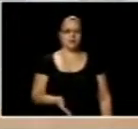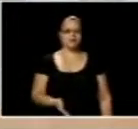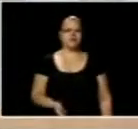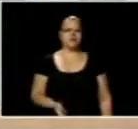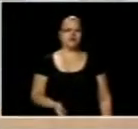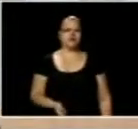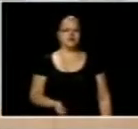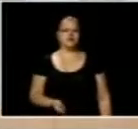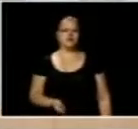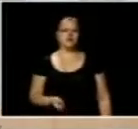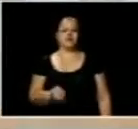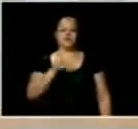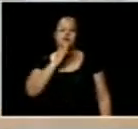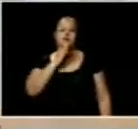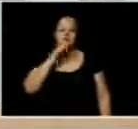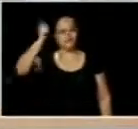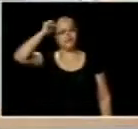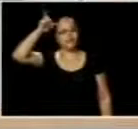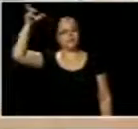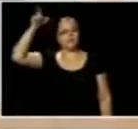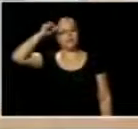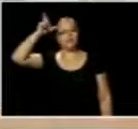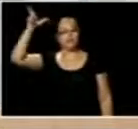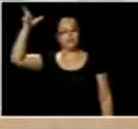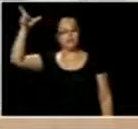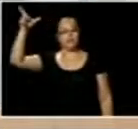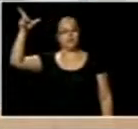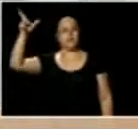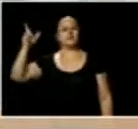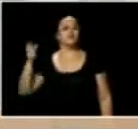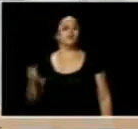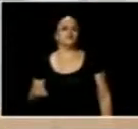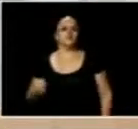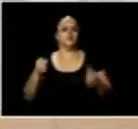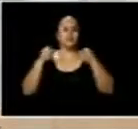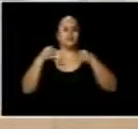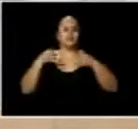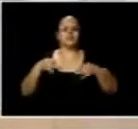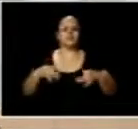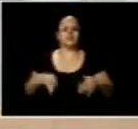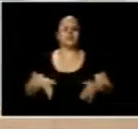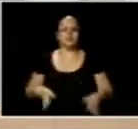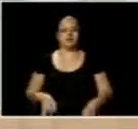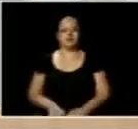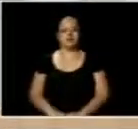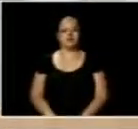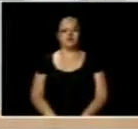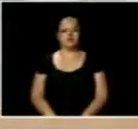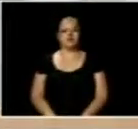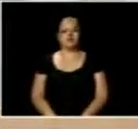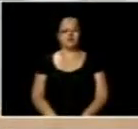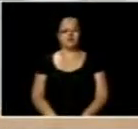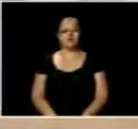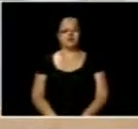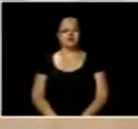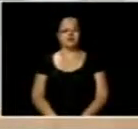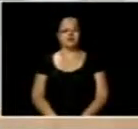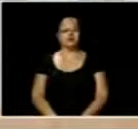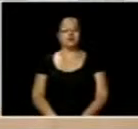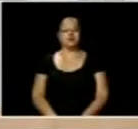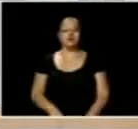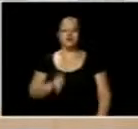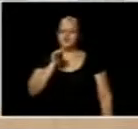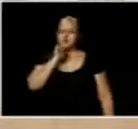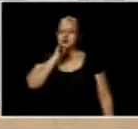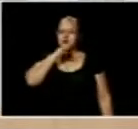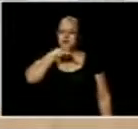as nossas estruturas culturais, como o sítio do Pica-Pau Amarelo, o Mercadão, a Feira da Breganha. E, infelizmente, essas pessoas